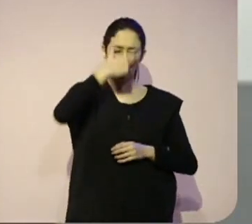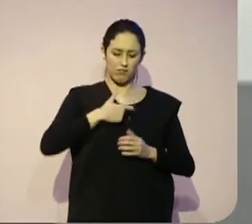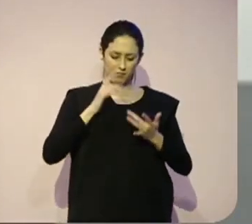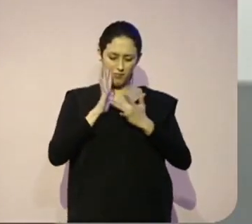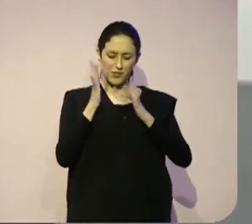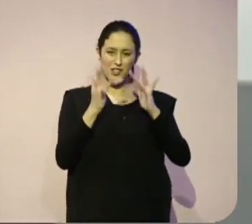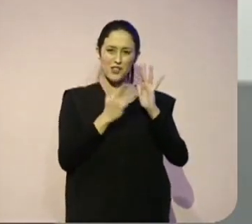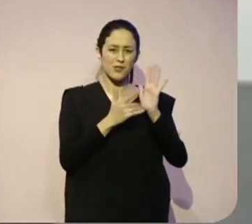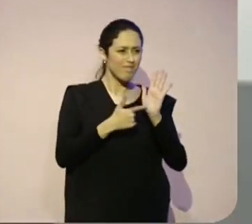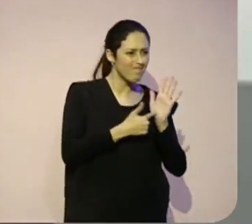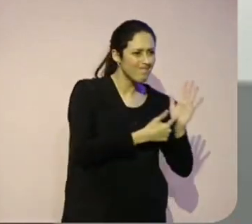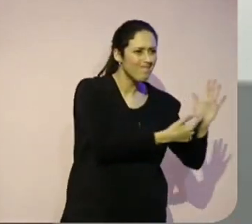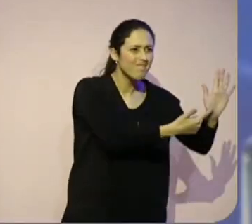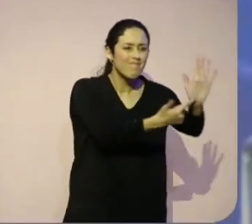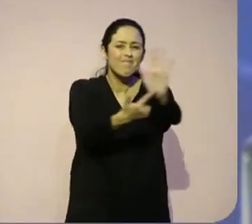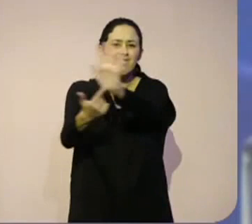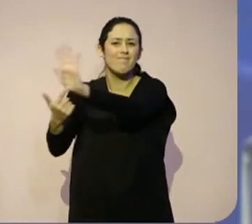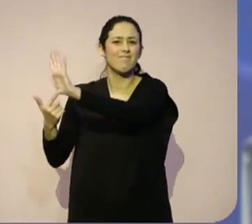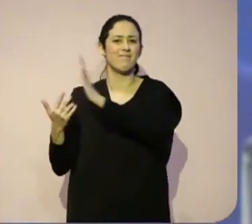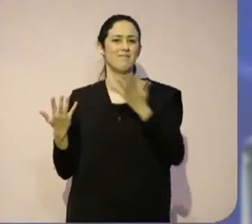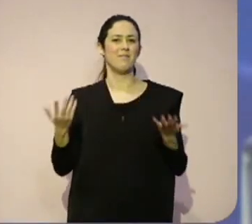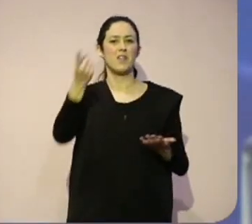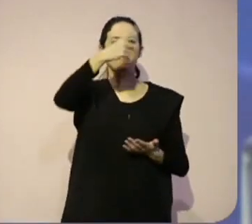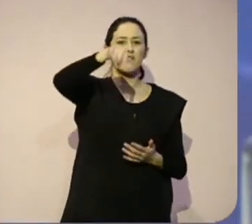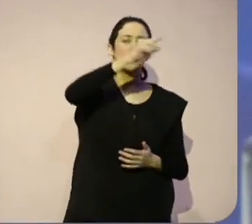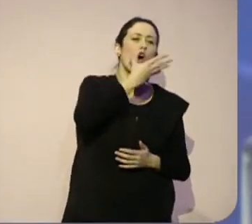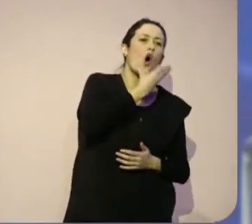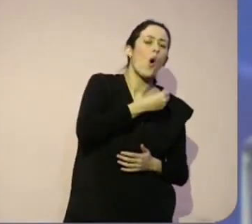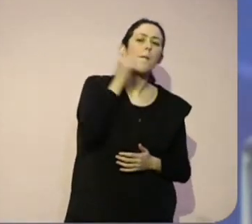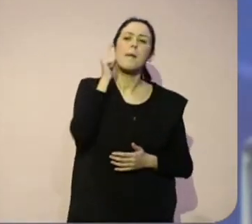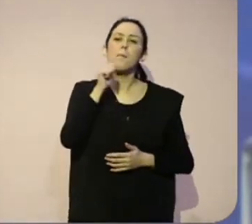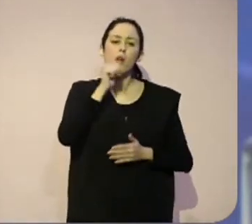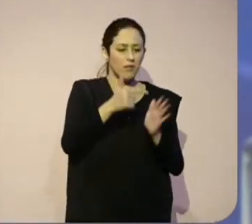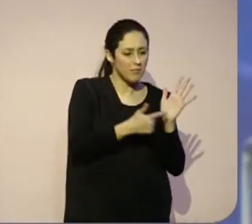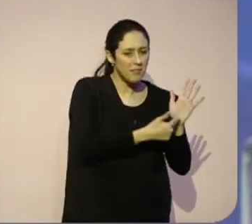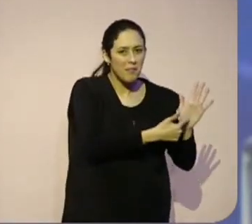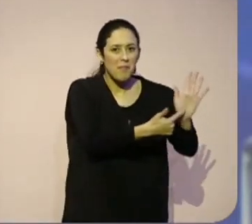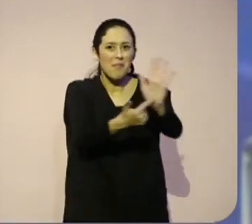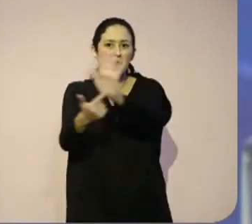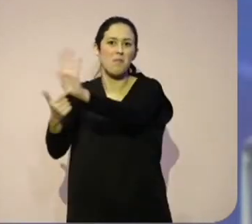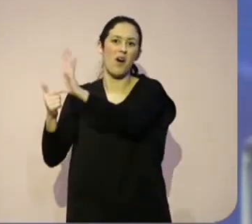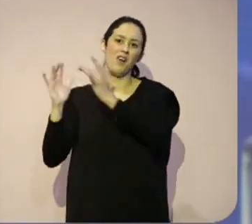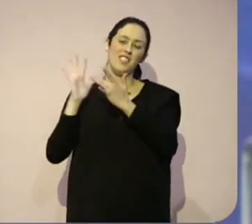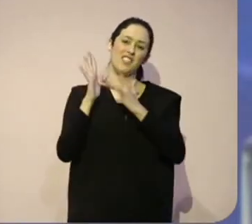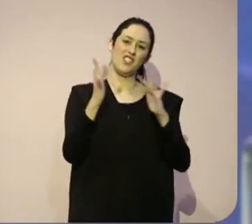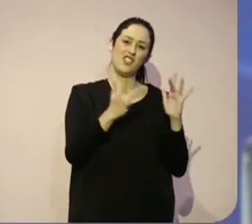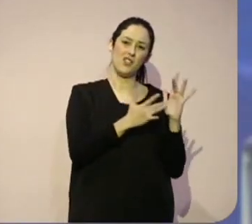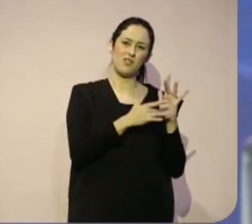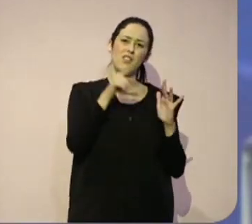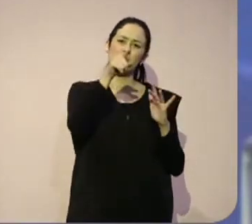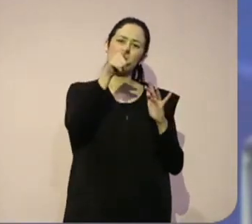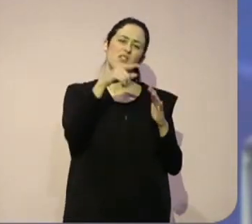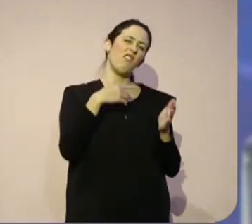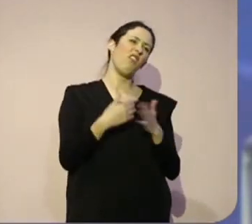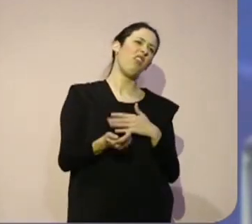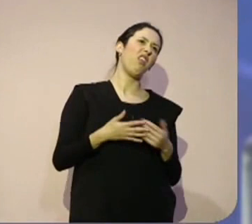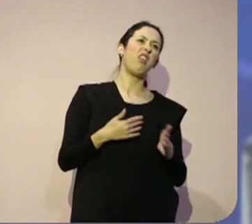Jesus, uma mulher que reflita a imagem de Jesus. E por que você